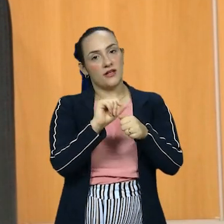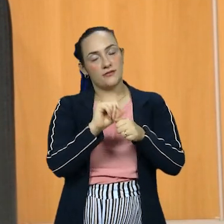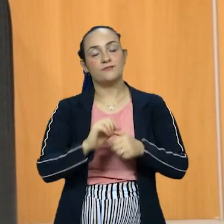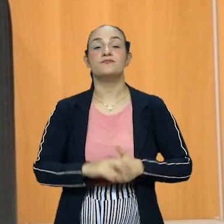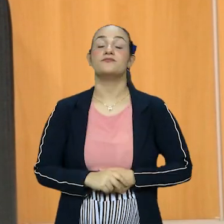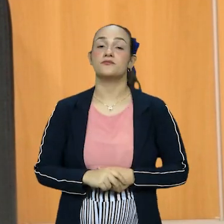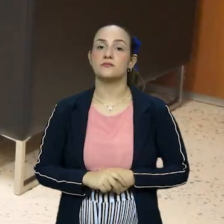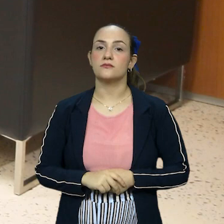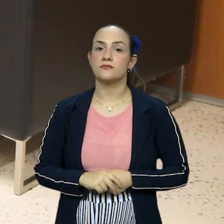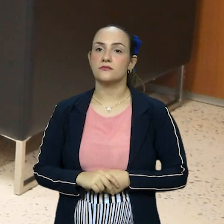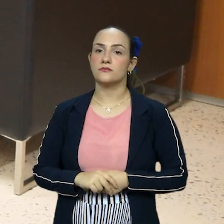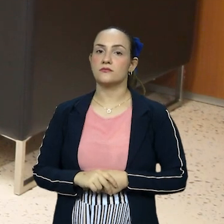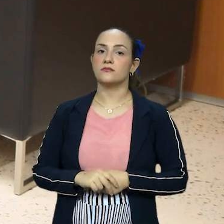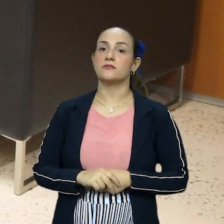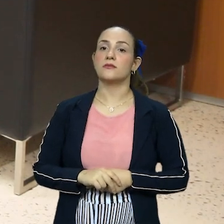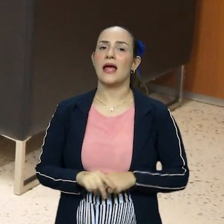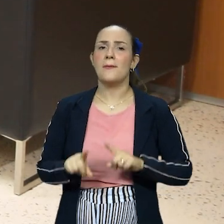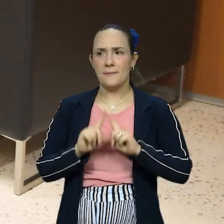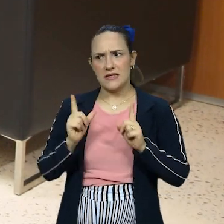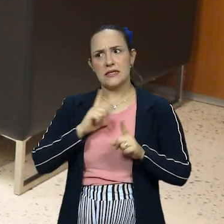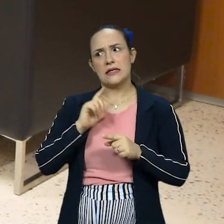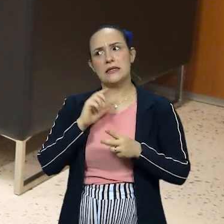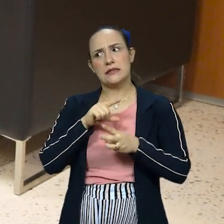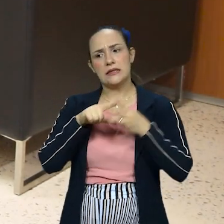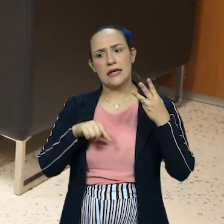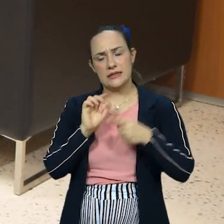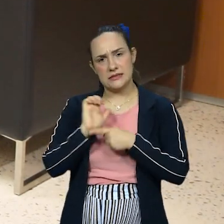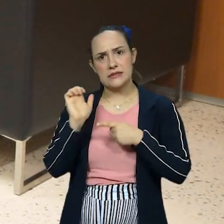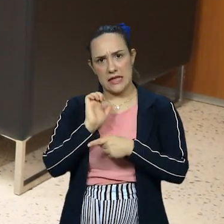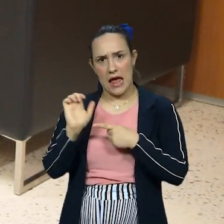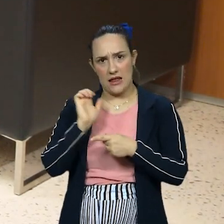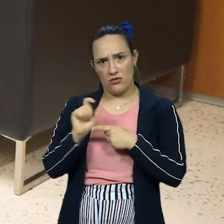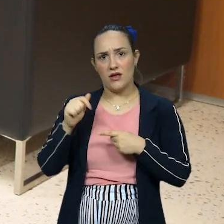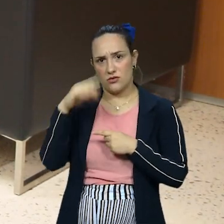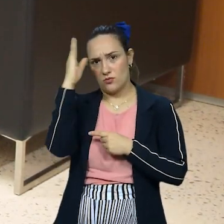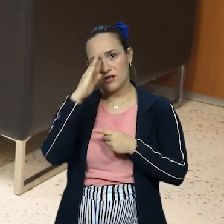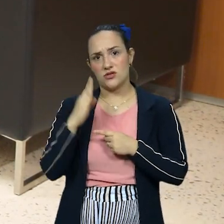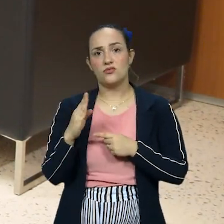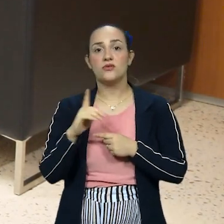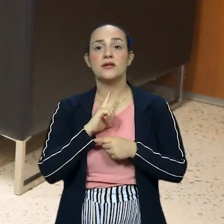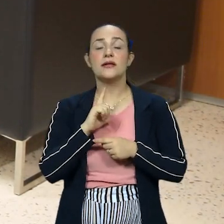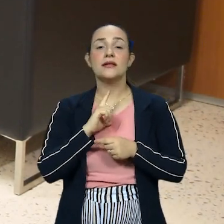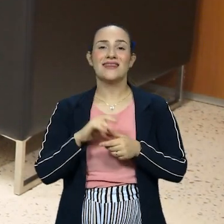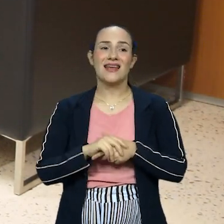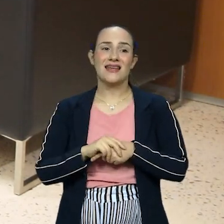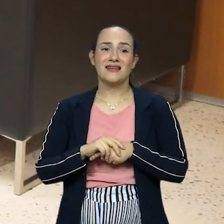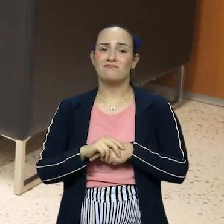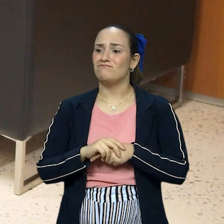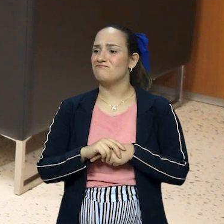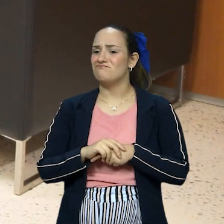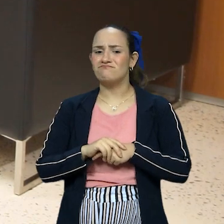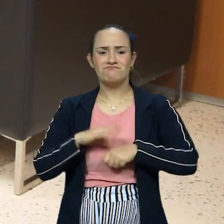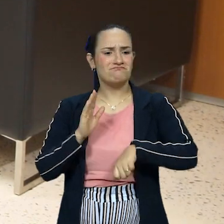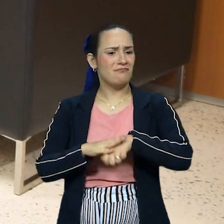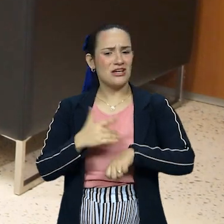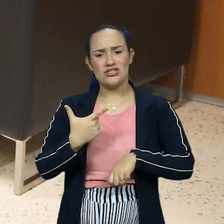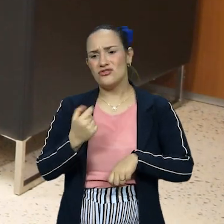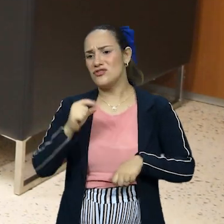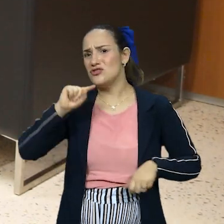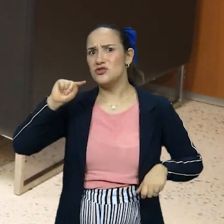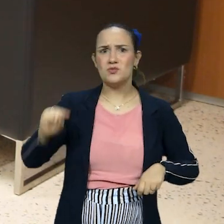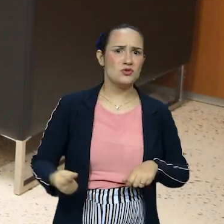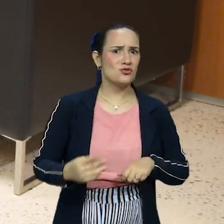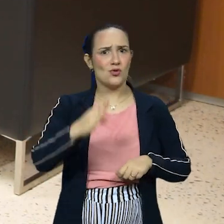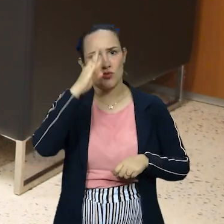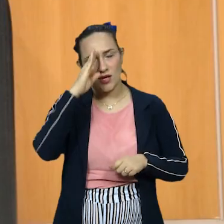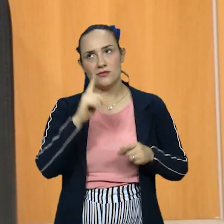Justiça do Estado do Mato Grosso do Sul. Agora, nós temos 3 estados da federação que têm número de homens acima de 20 mil, que